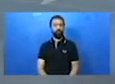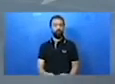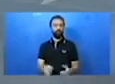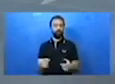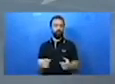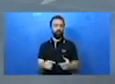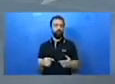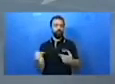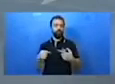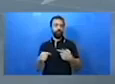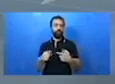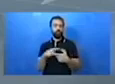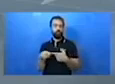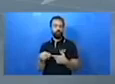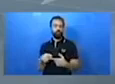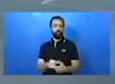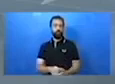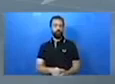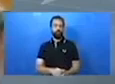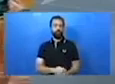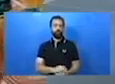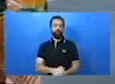da divisão, eu multiplico pelo de cima.